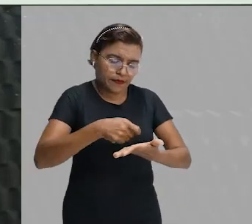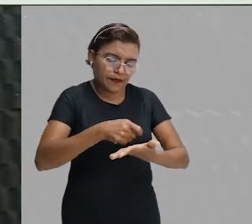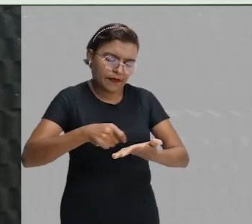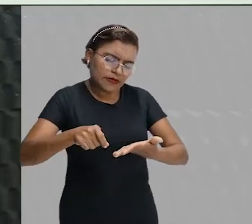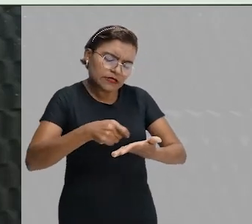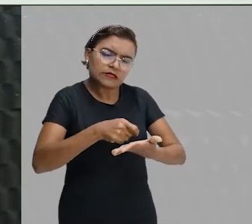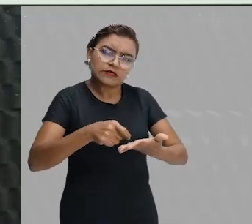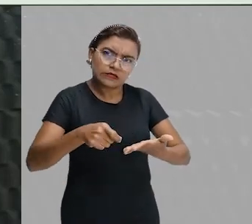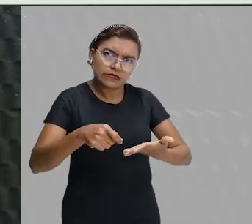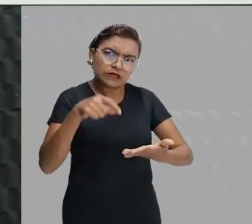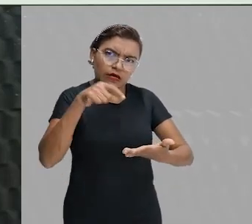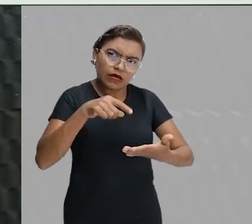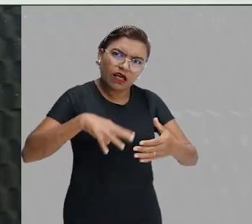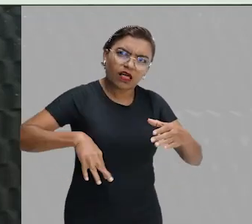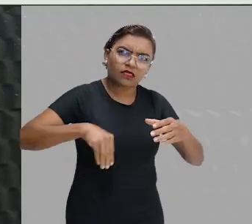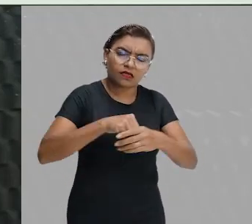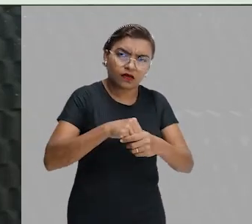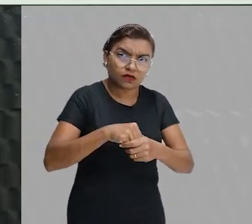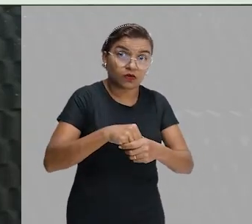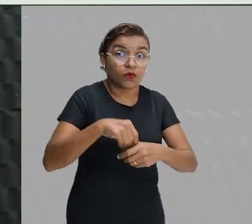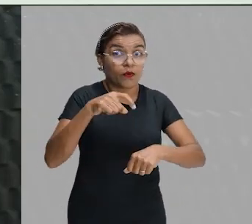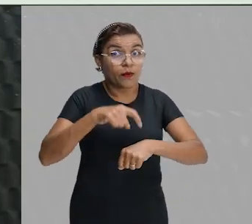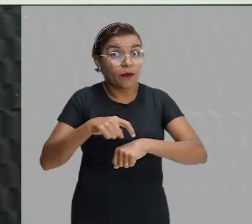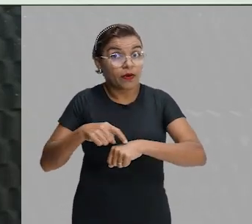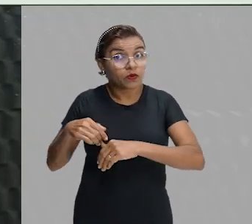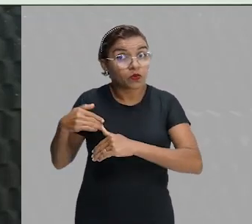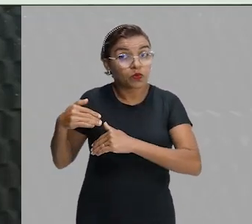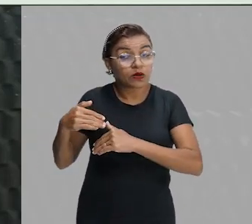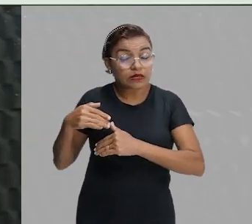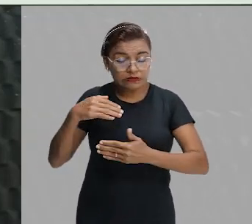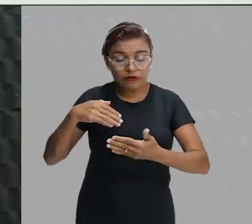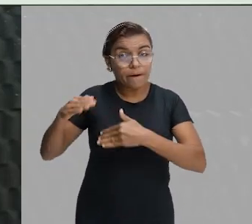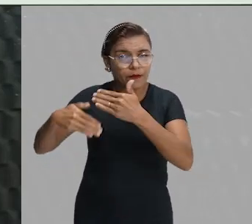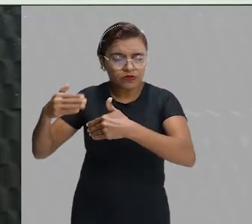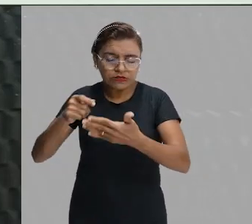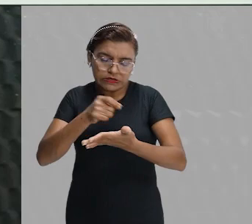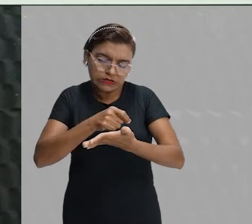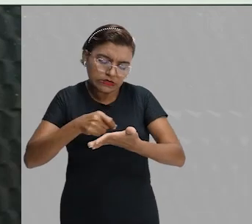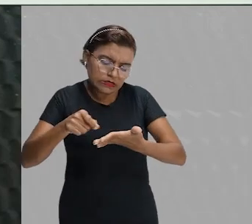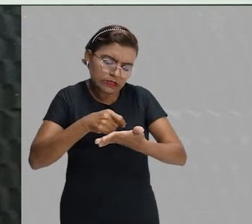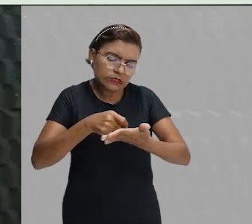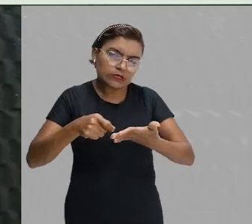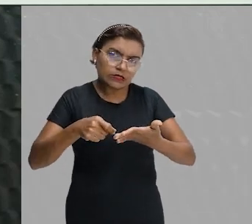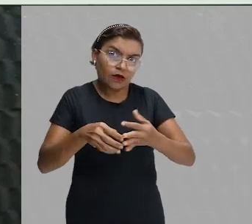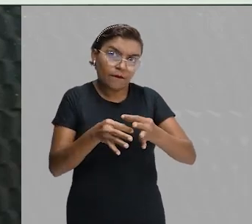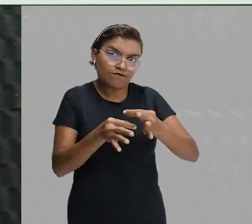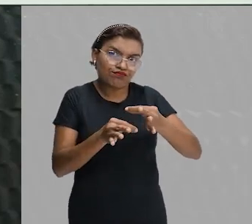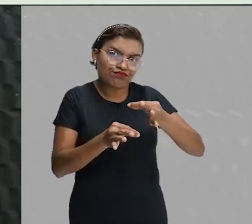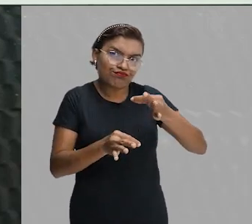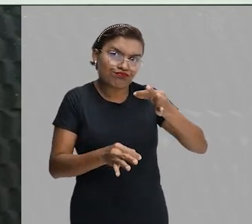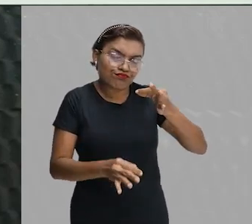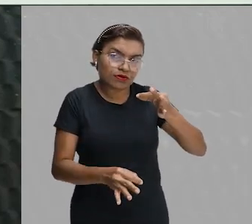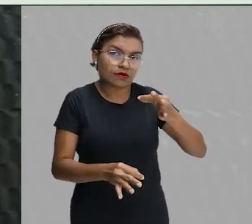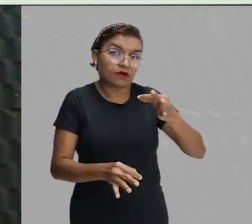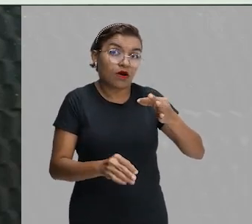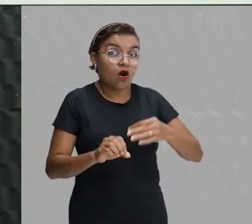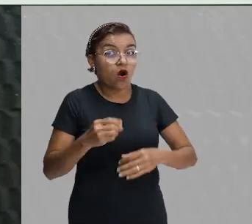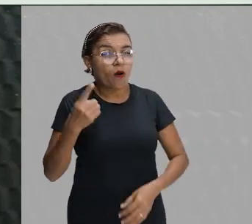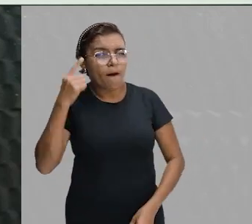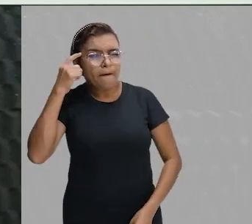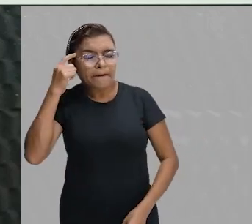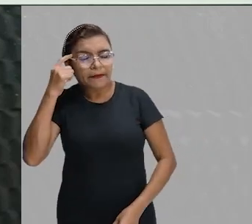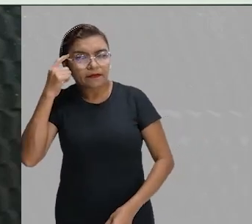da minha fala, tá? Quando eu vou para o processo de escrita ou fala,